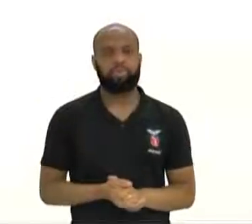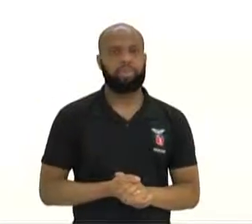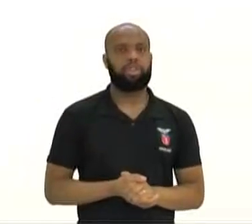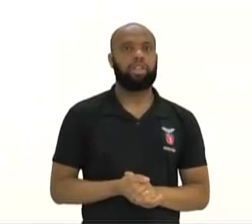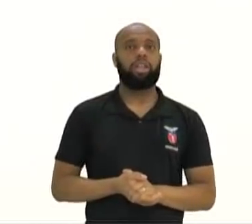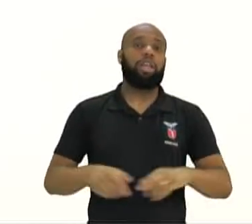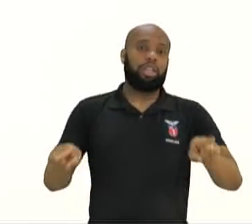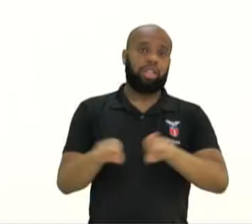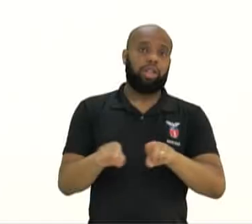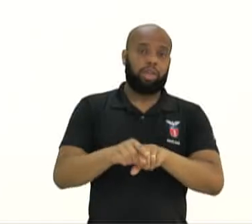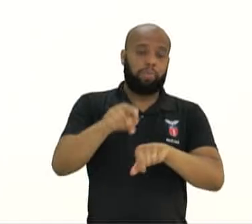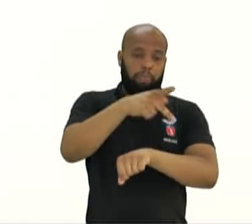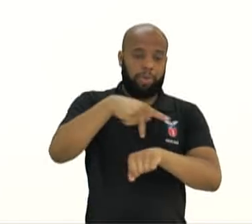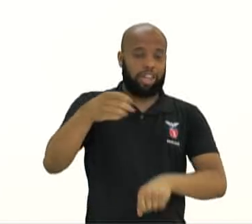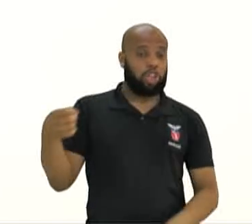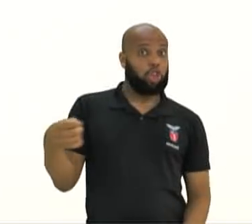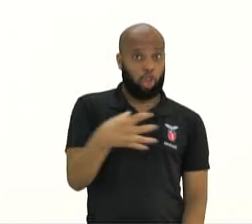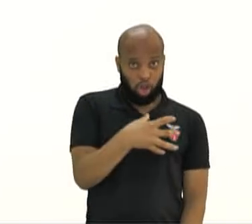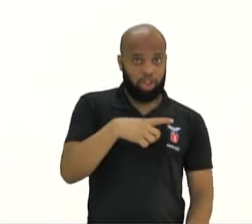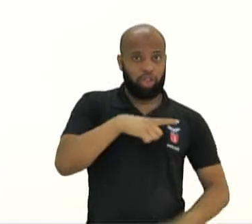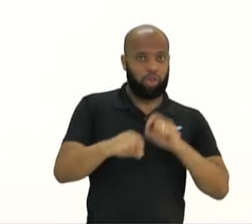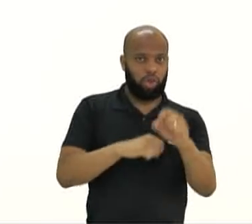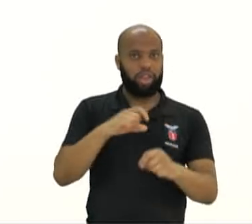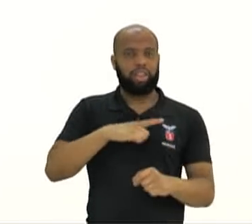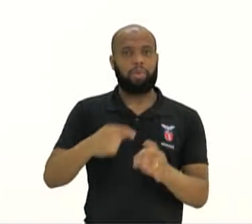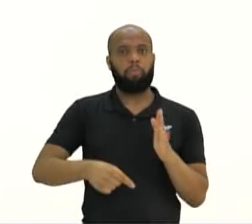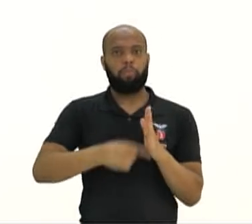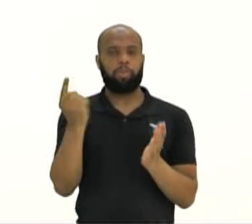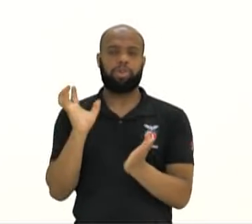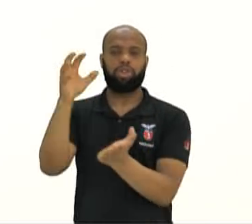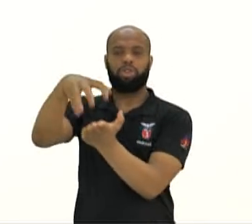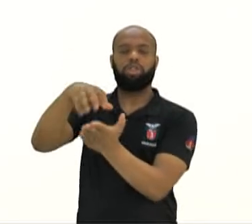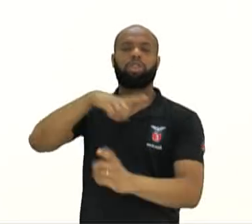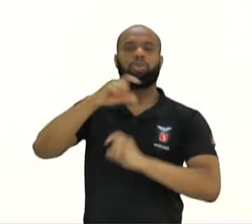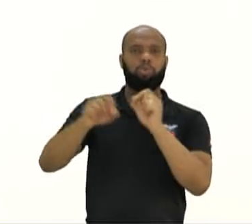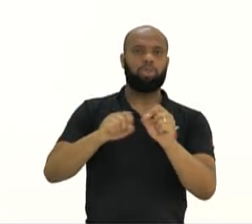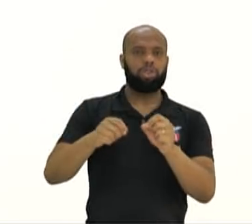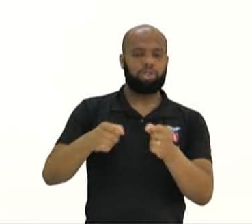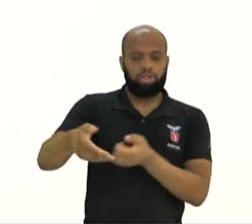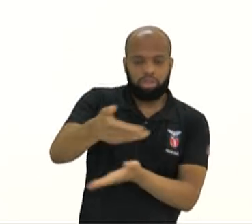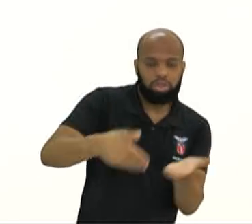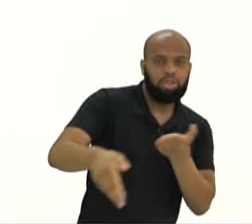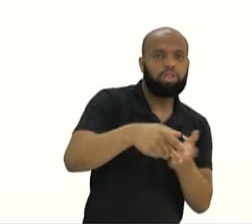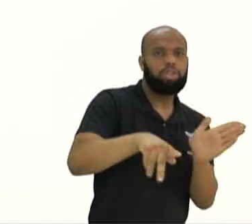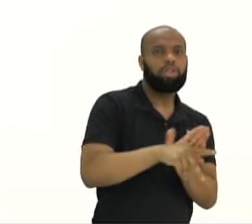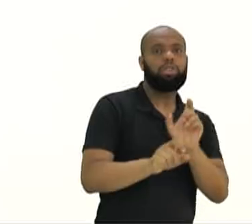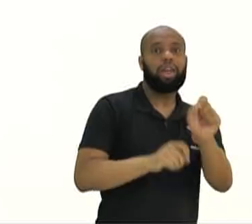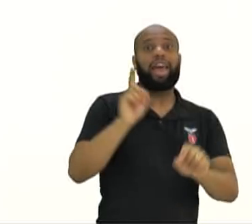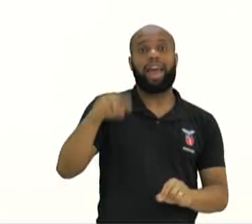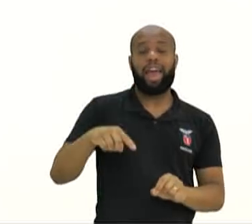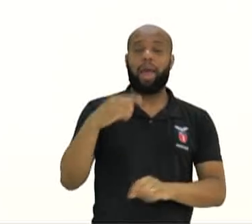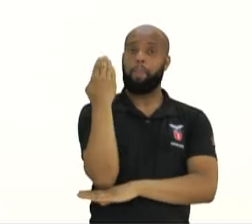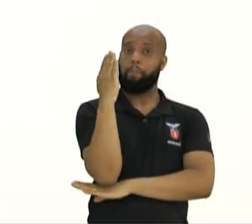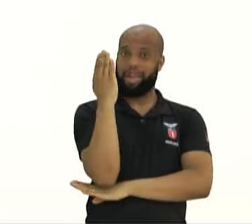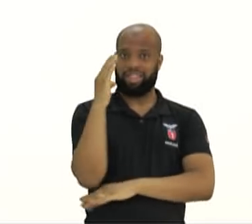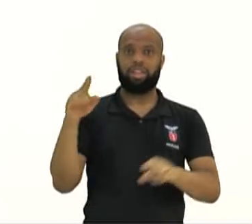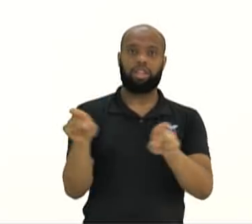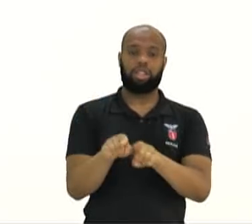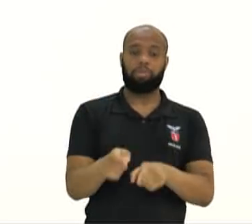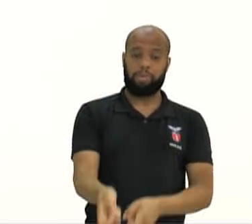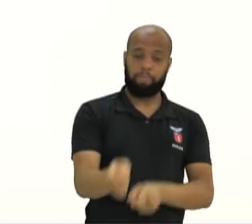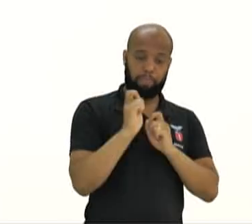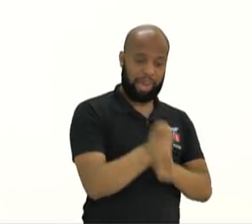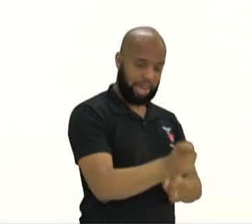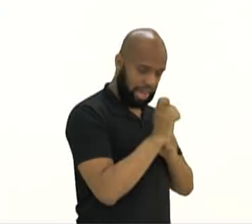Nova Zelândia, ainda no primeiro setor, contribui aí para o primeiro setor a madeira e a pesca, que complementam a